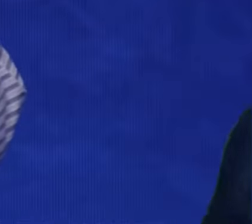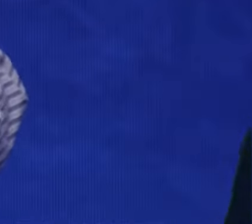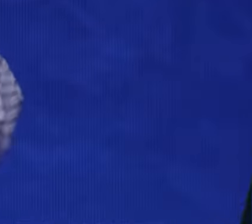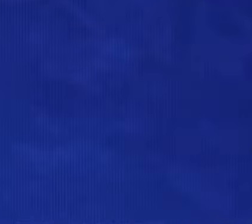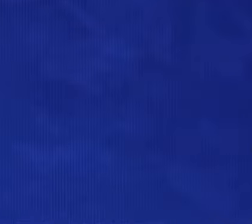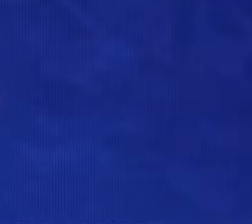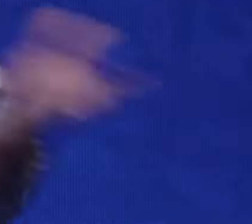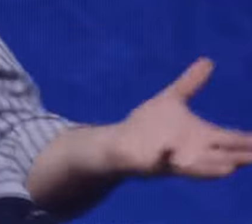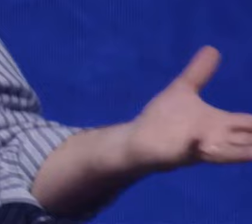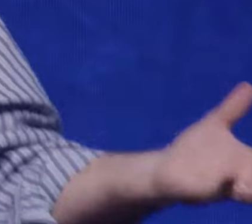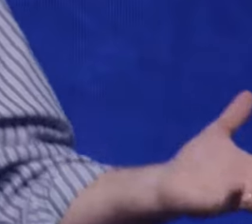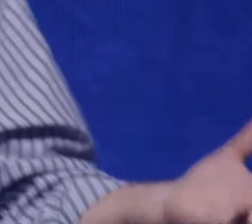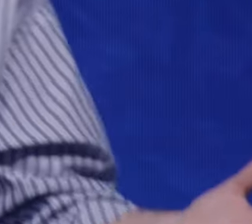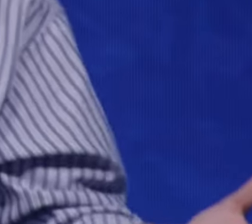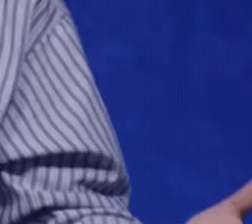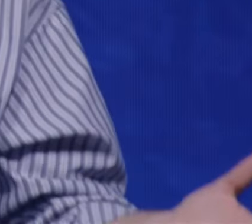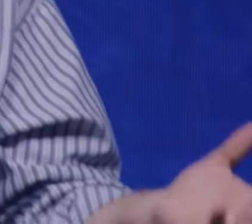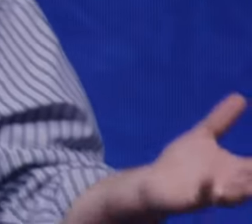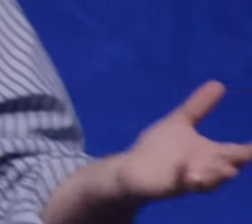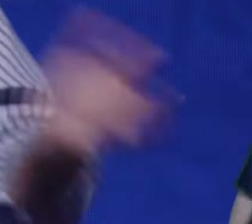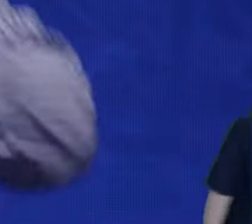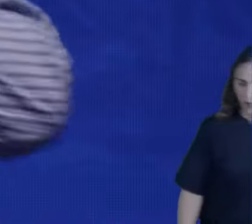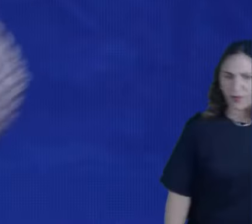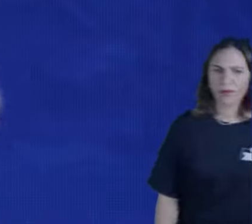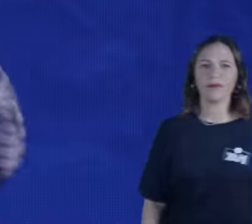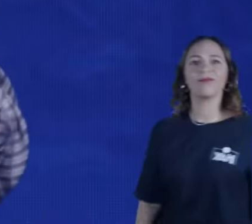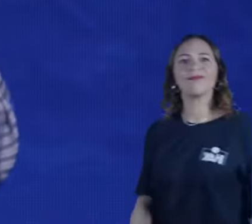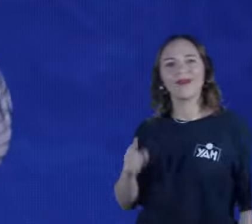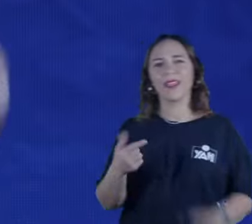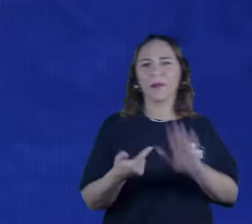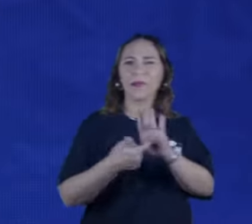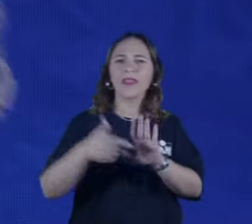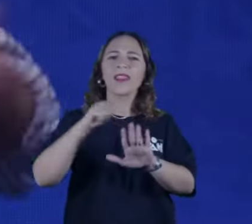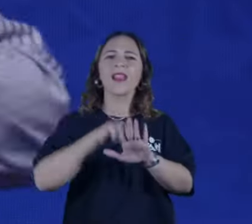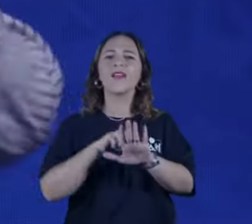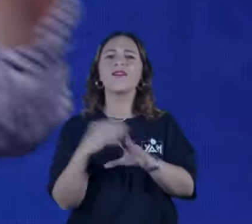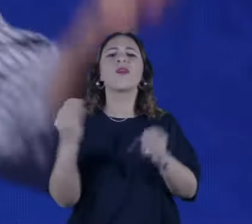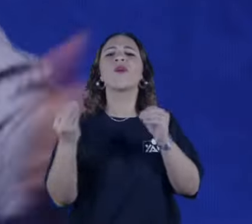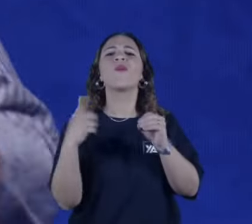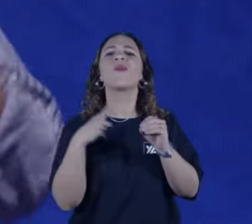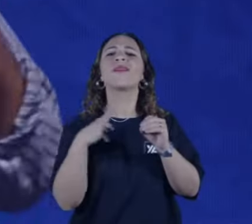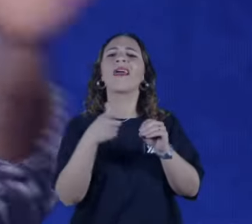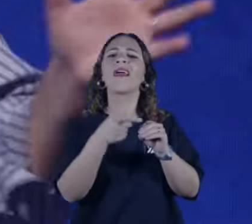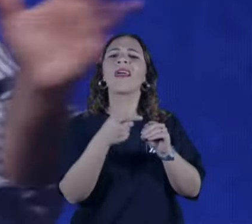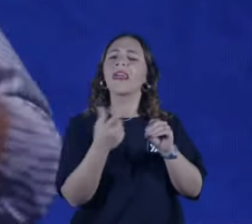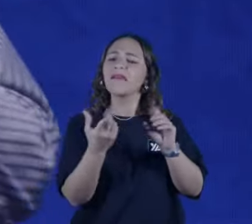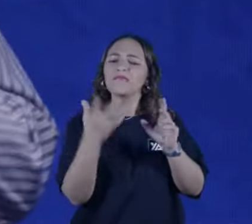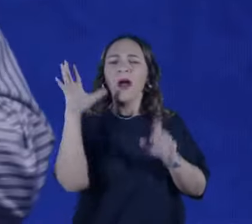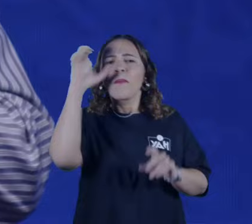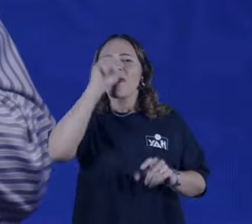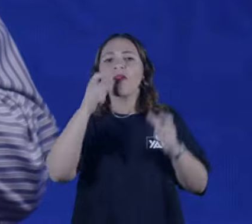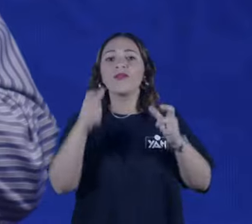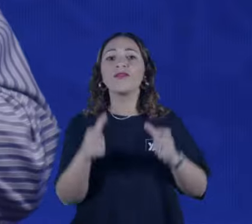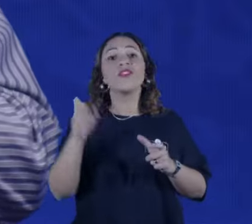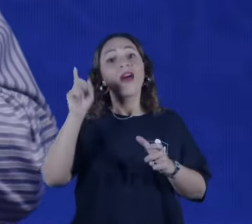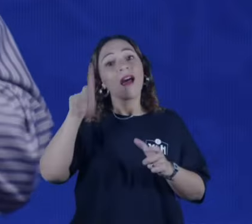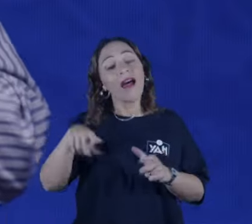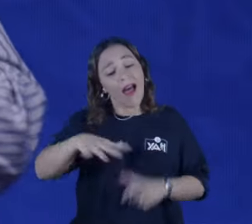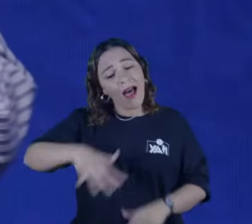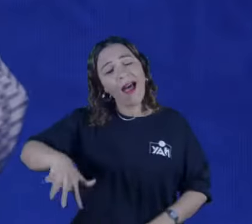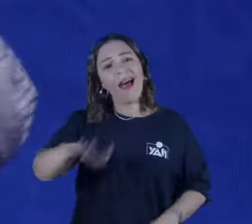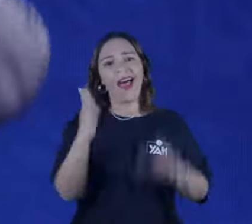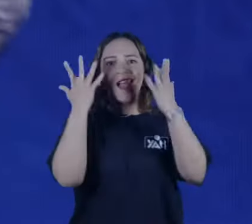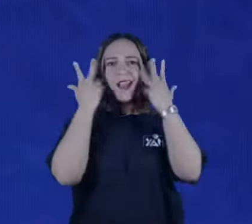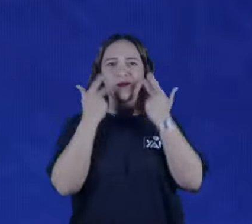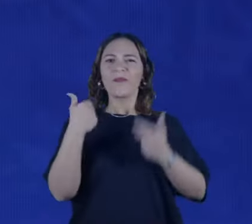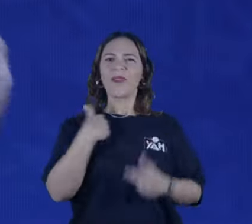Esta metáfora, gente, ela é tirada do mundo animal. Eu adoro assistir documentários e vídeos de bichos. Então